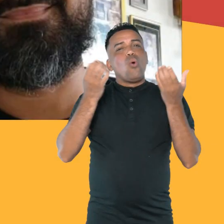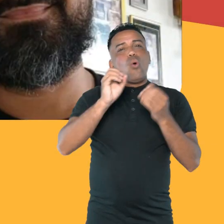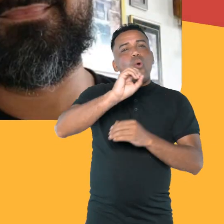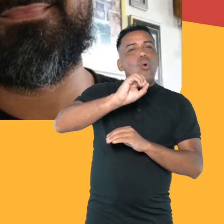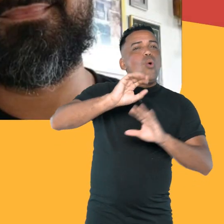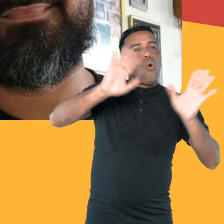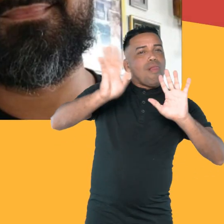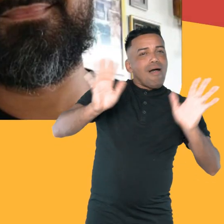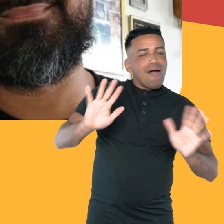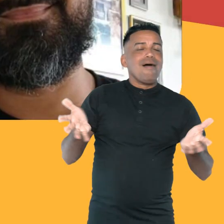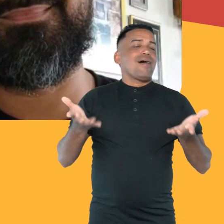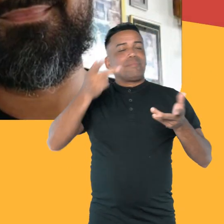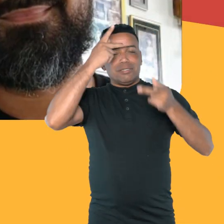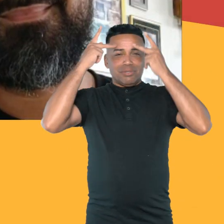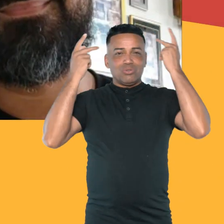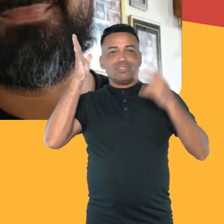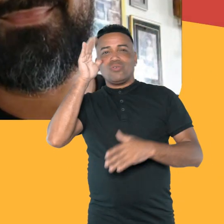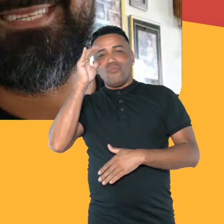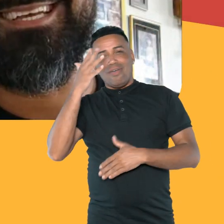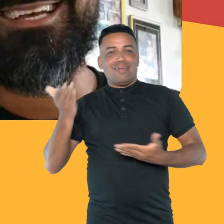o seu olá para quem está com a gente hoje.